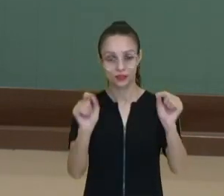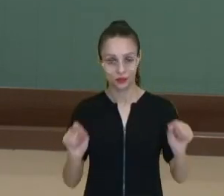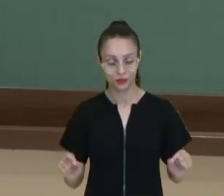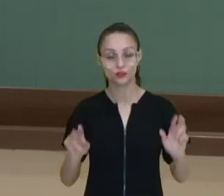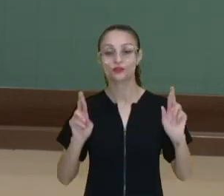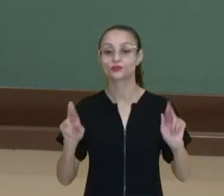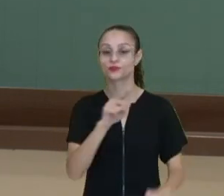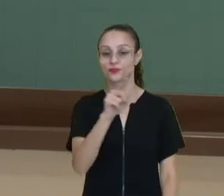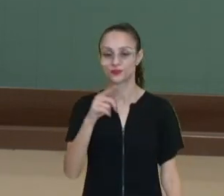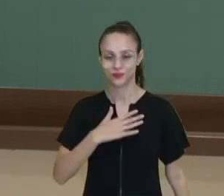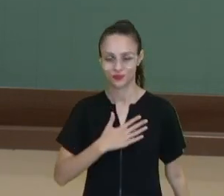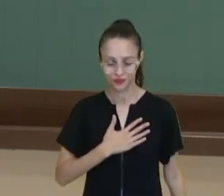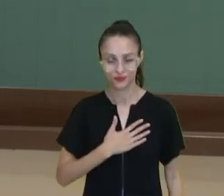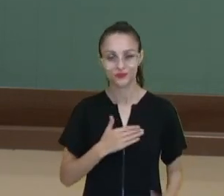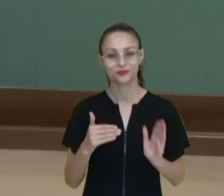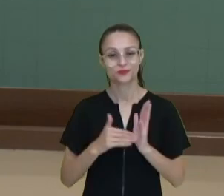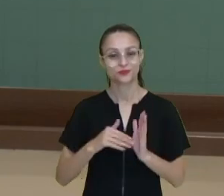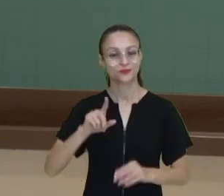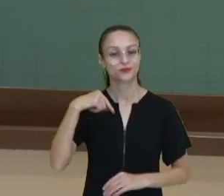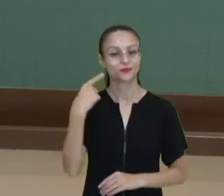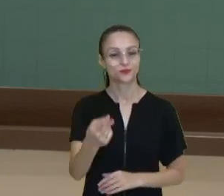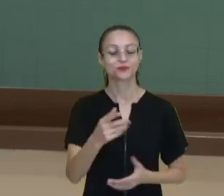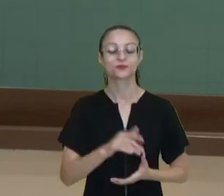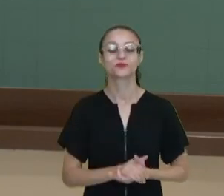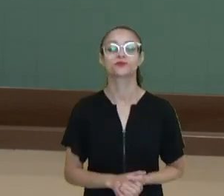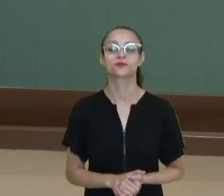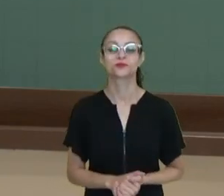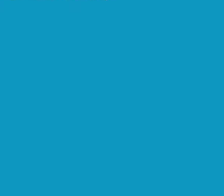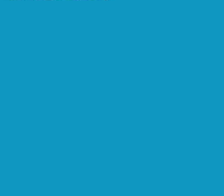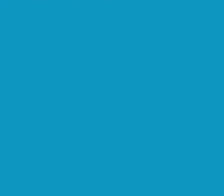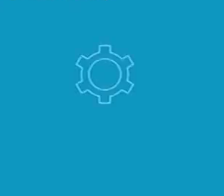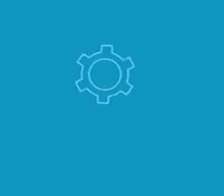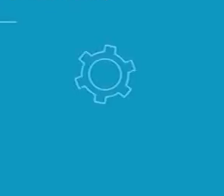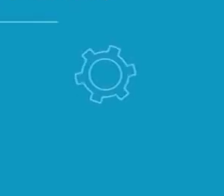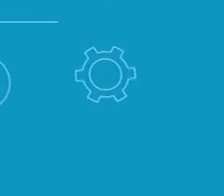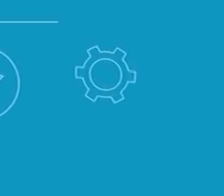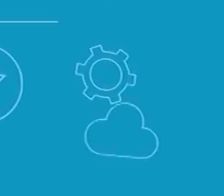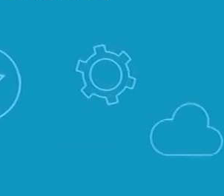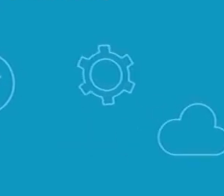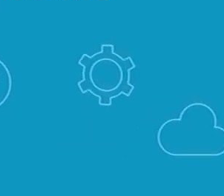espero que vocês tenham gostado e até breve e